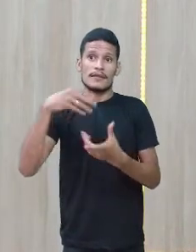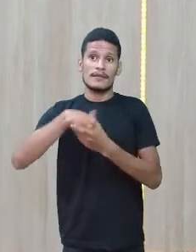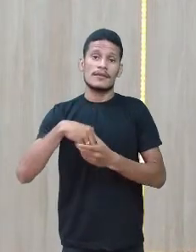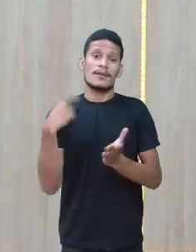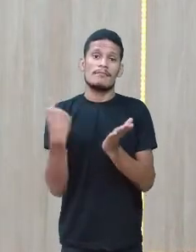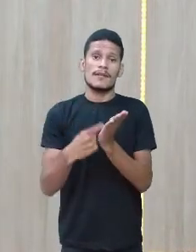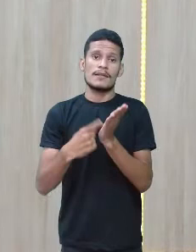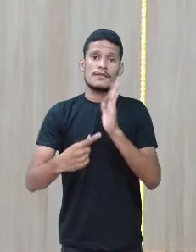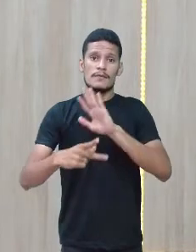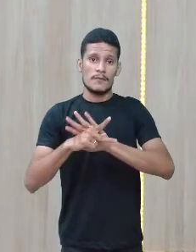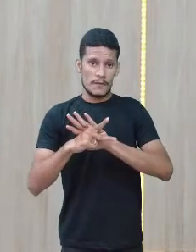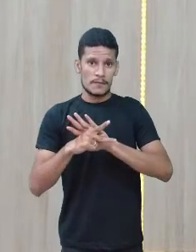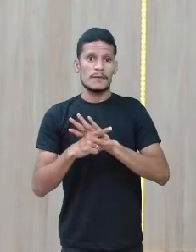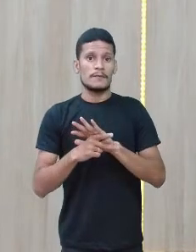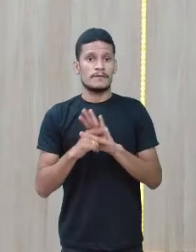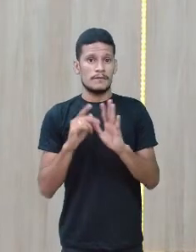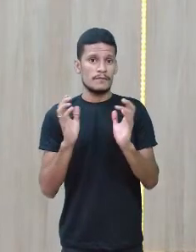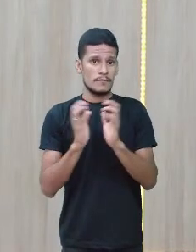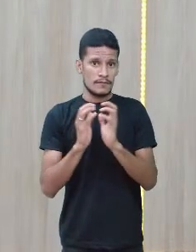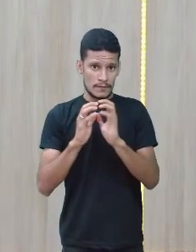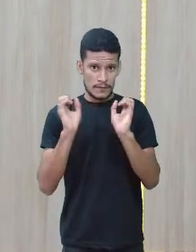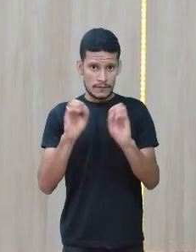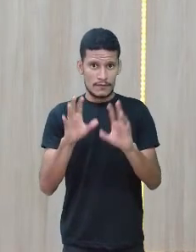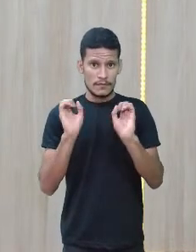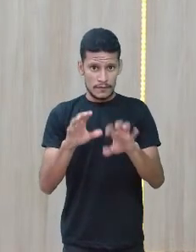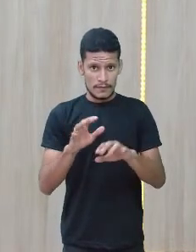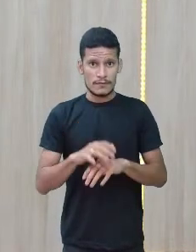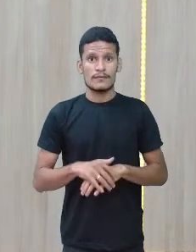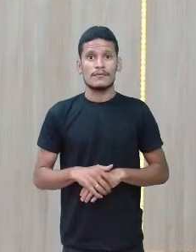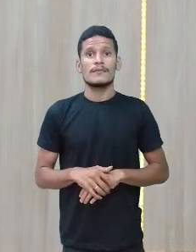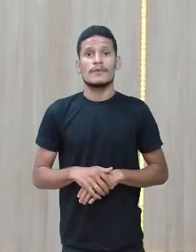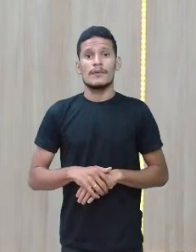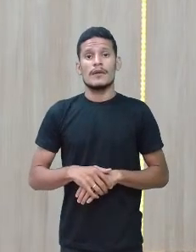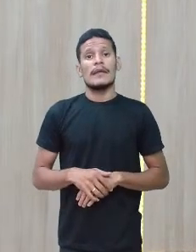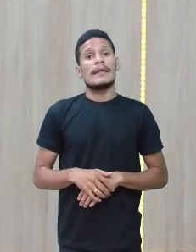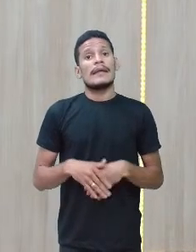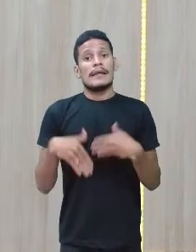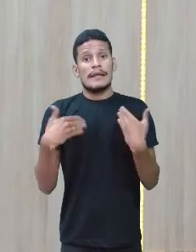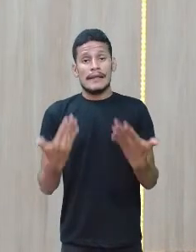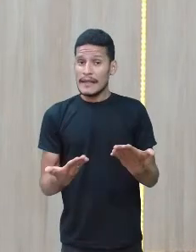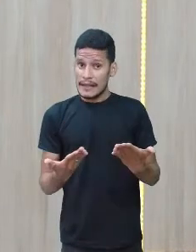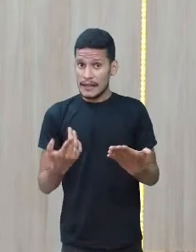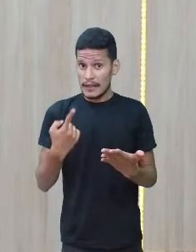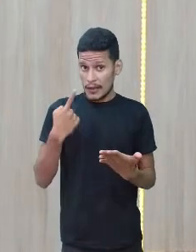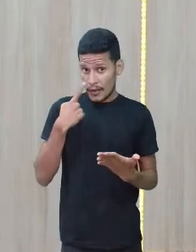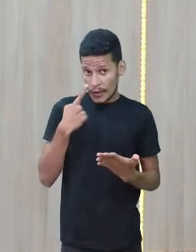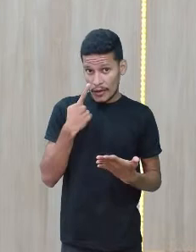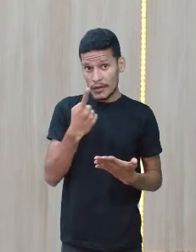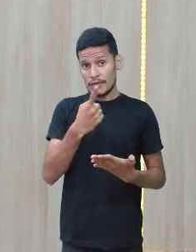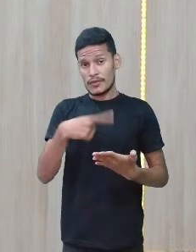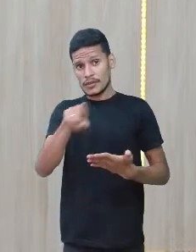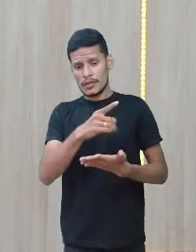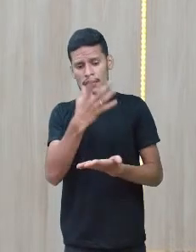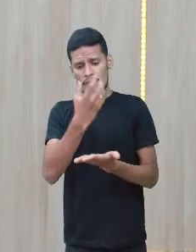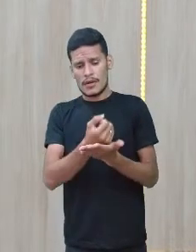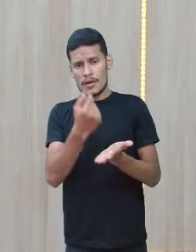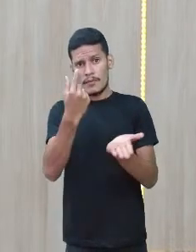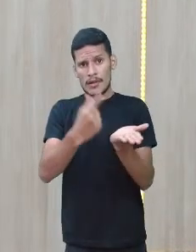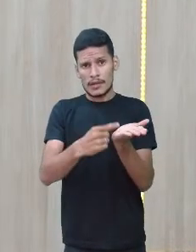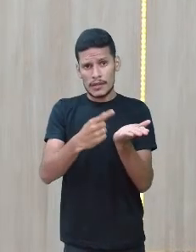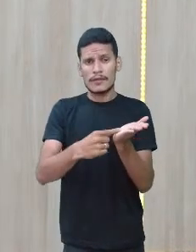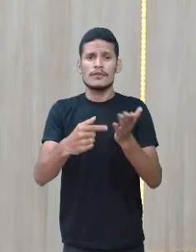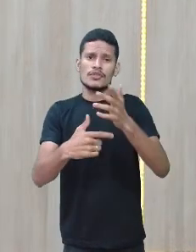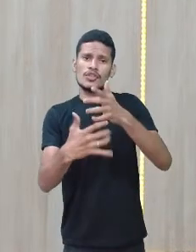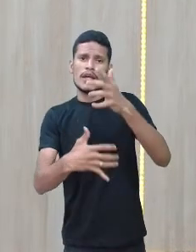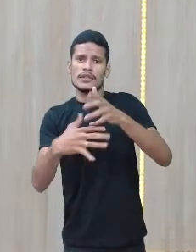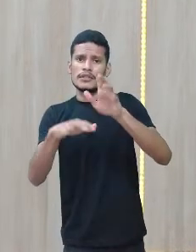através do aplicativo, Educa Recife. Então, vão lá, baixem o aplicativo, o chat